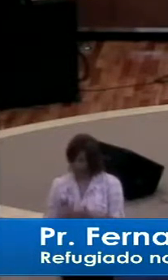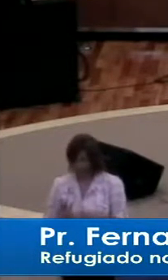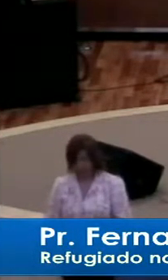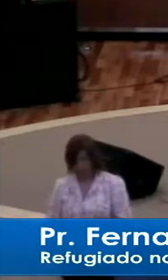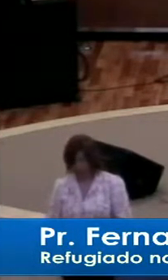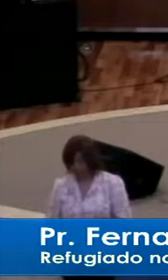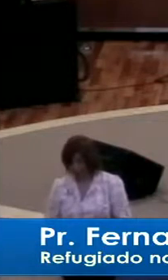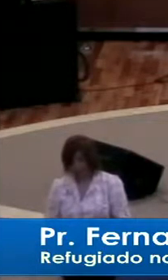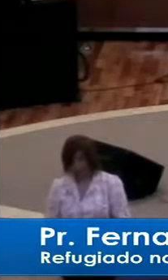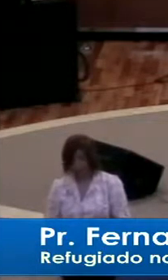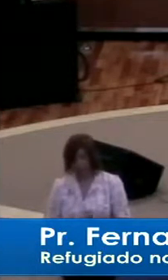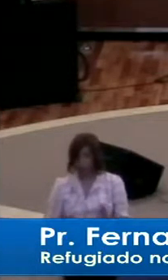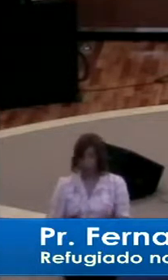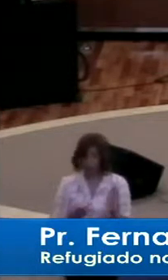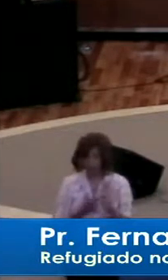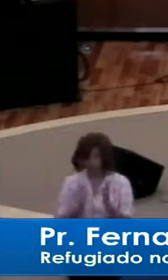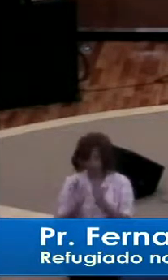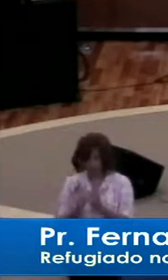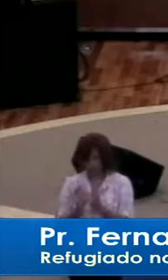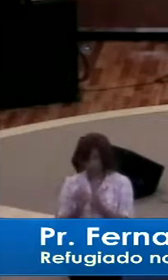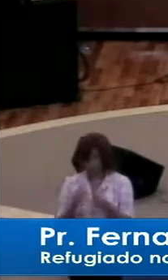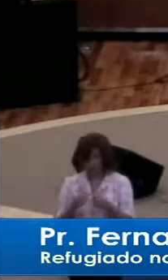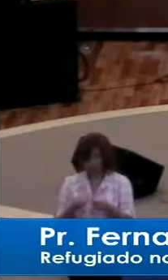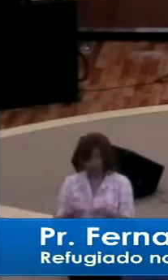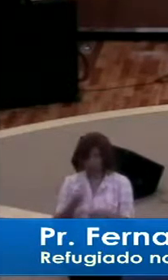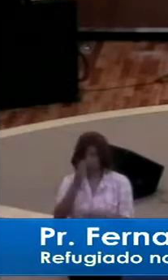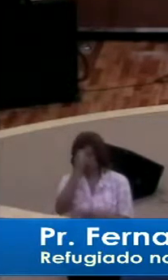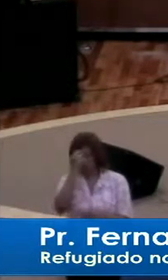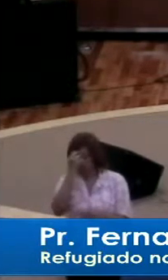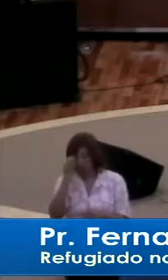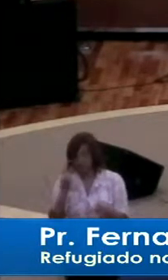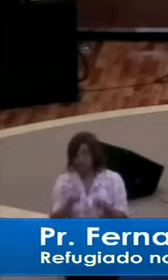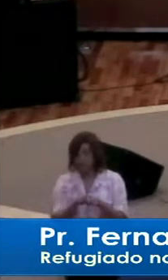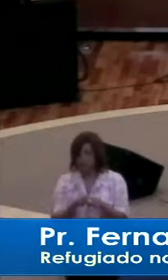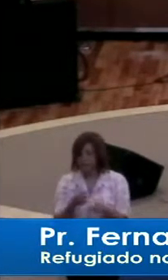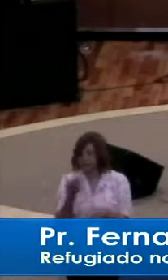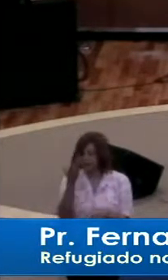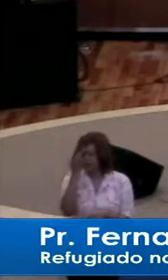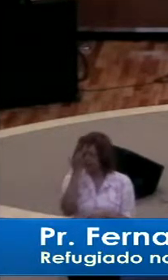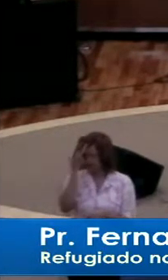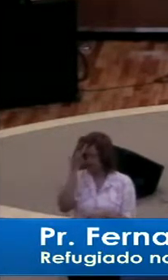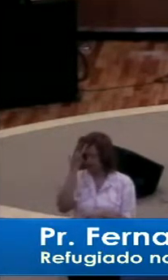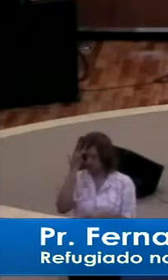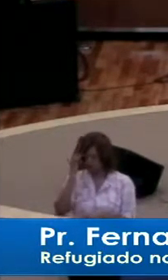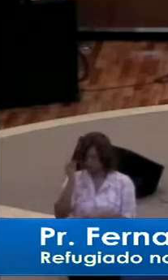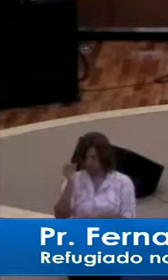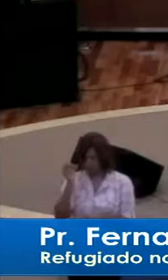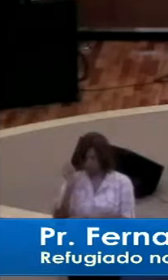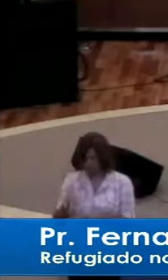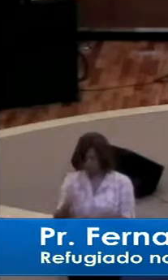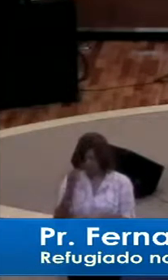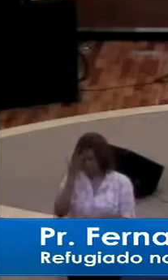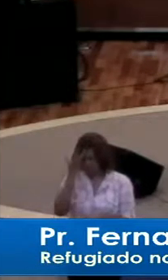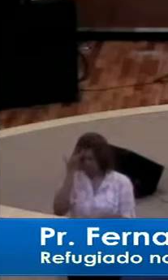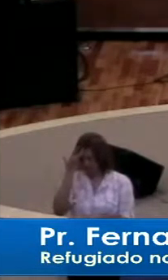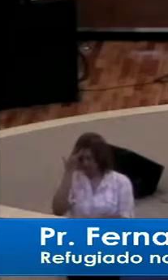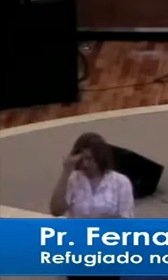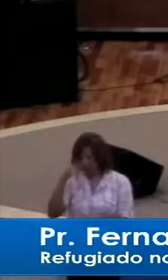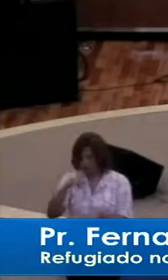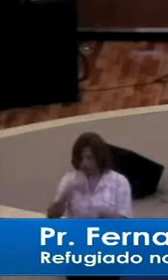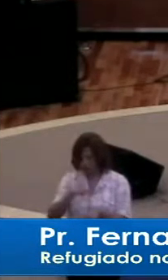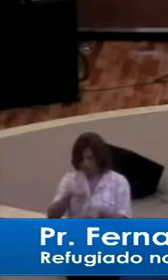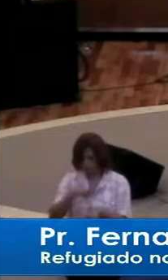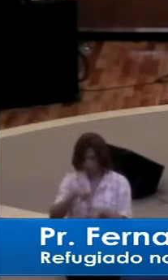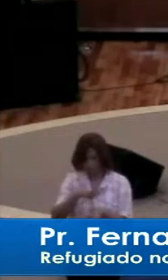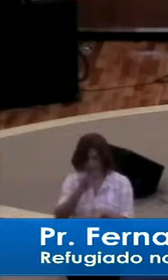quando Jesus estava no Egito, ele também visitou a Índia. E visitando a Índia, ele aprendeu as artes mágicas. Foi lá que ele aprendeu,